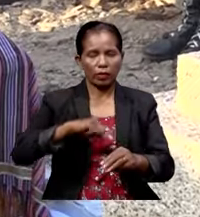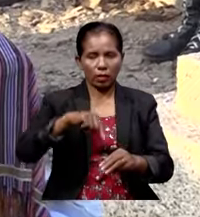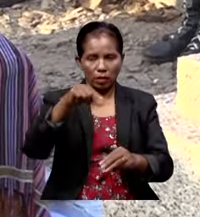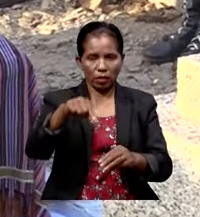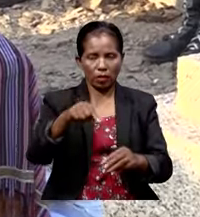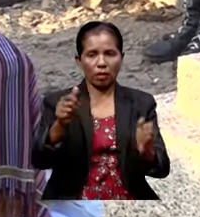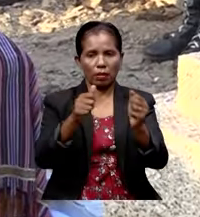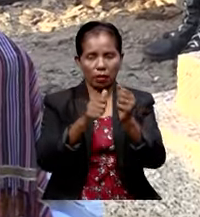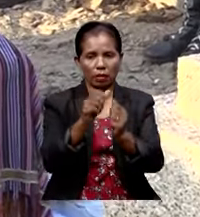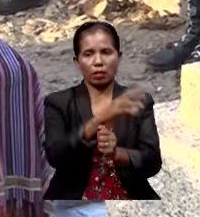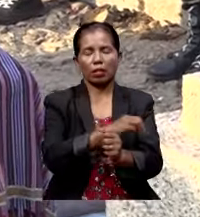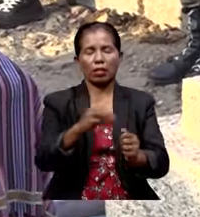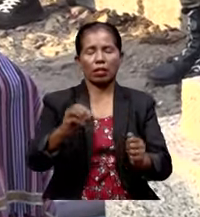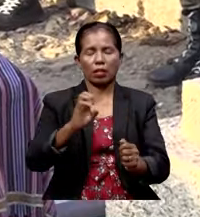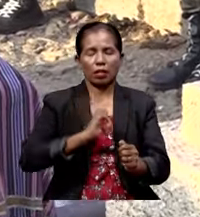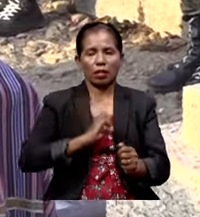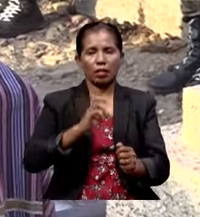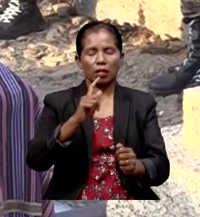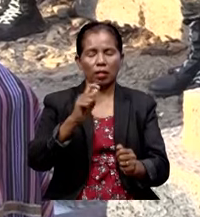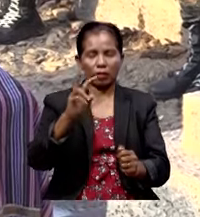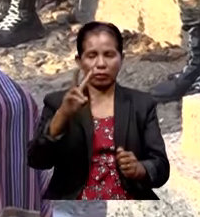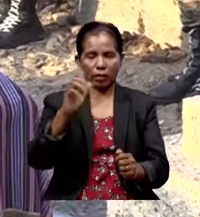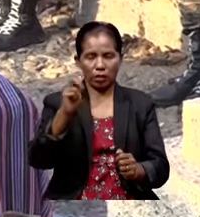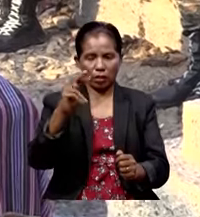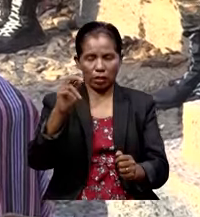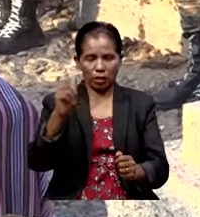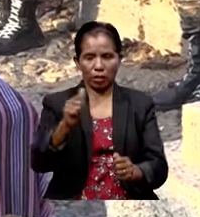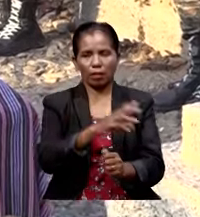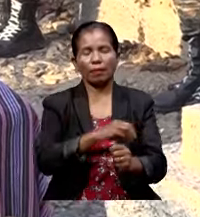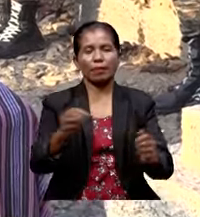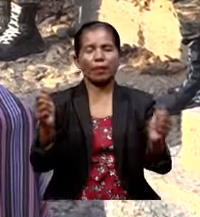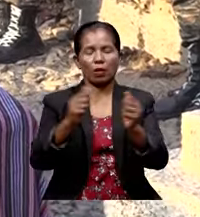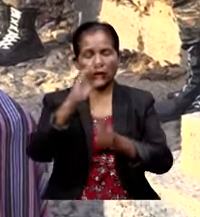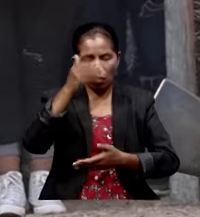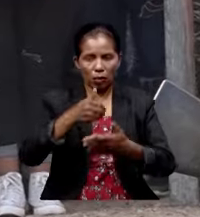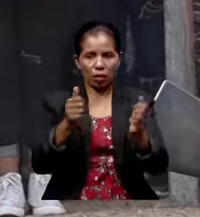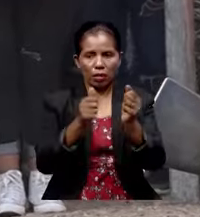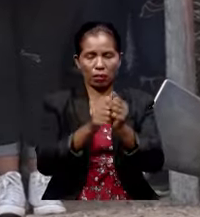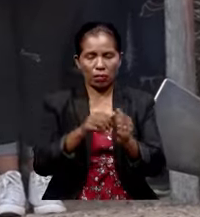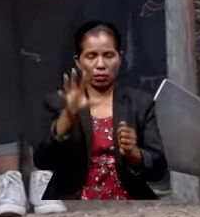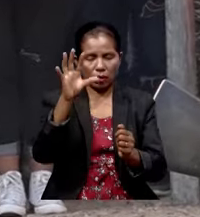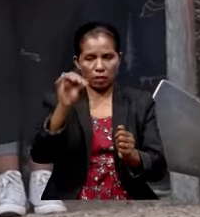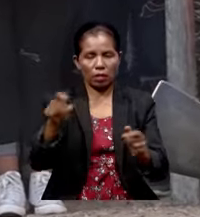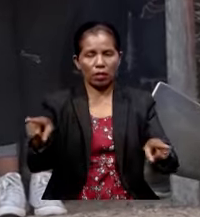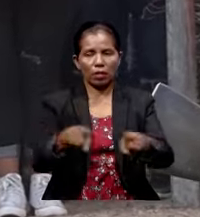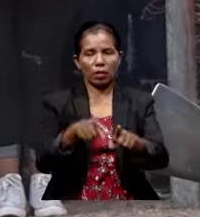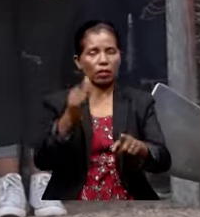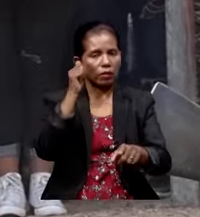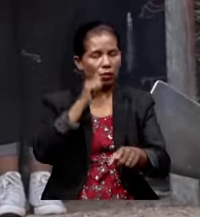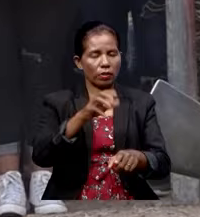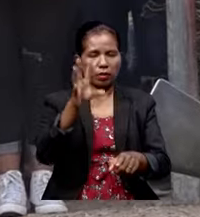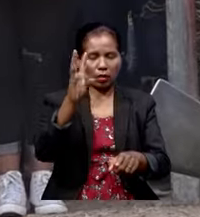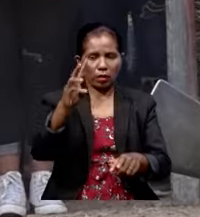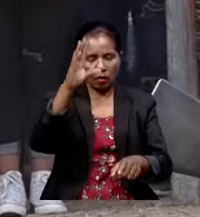Cocaben saudosa Etalvina Fernandes Belo Bidolimau, cos Juan Ramuto Nainsia, composto o Sifeto Nainen,